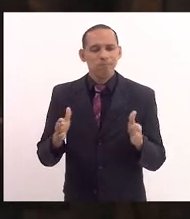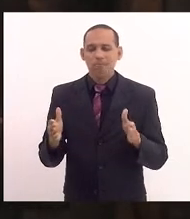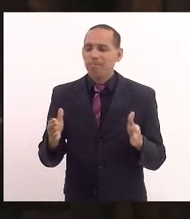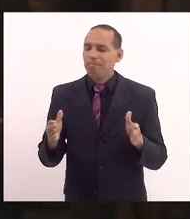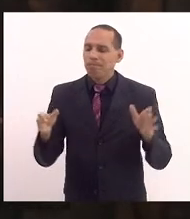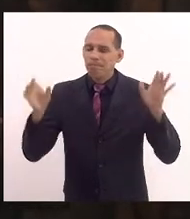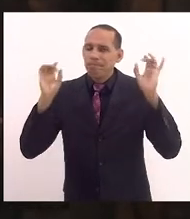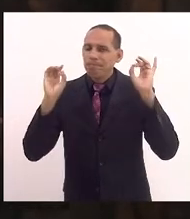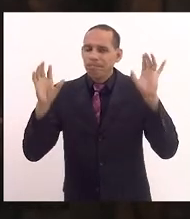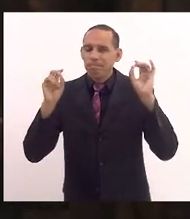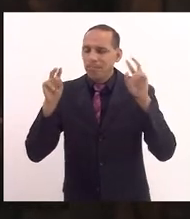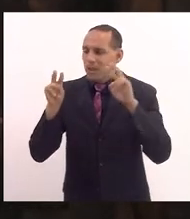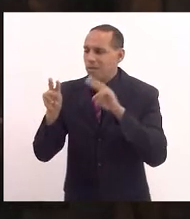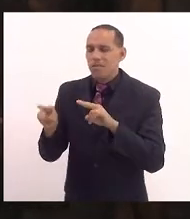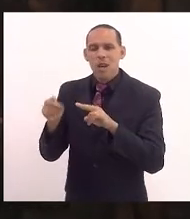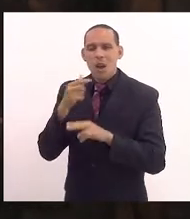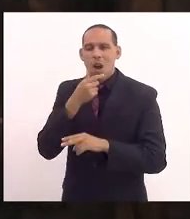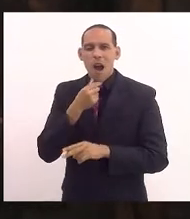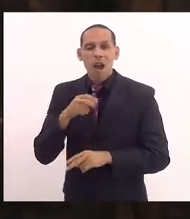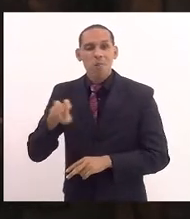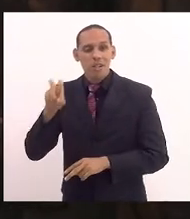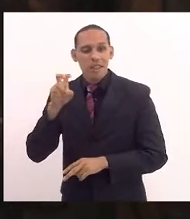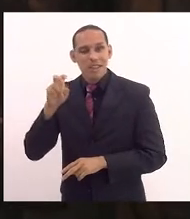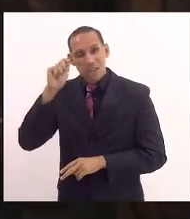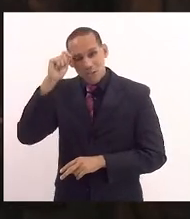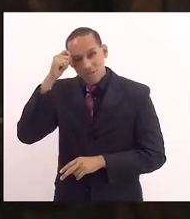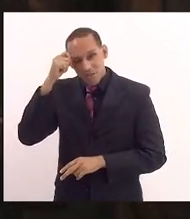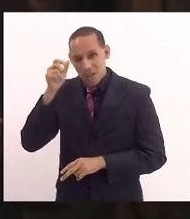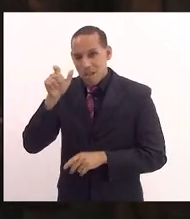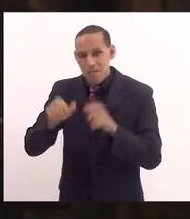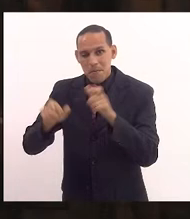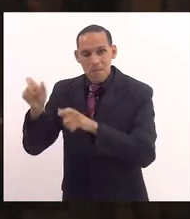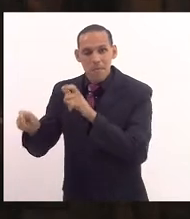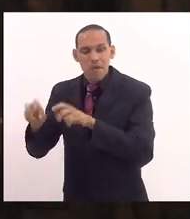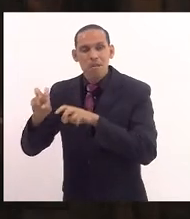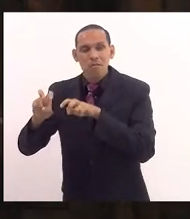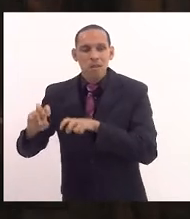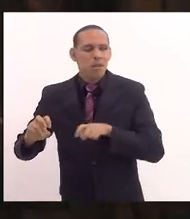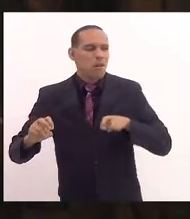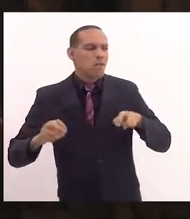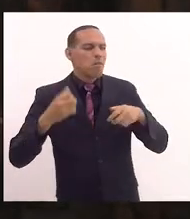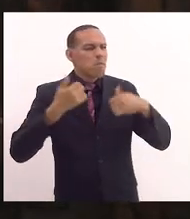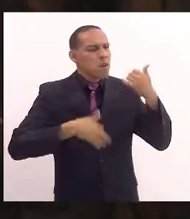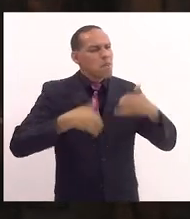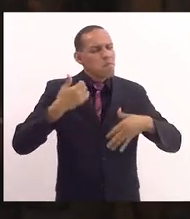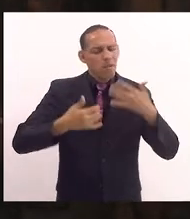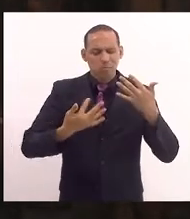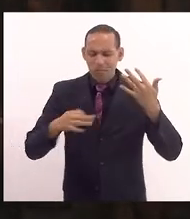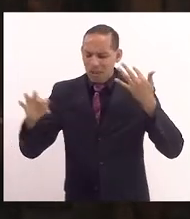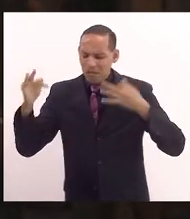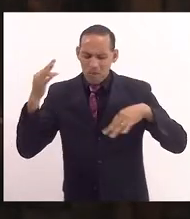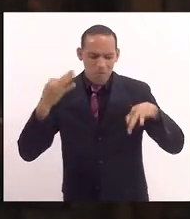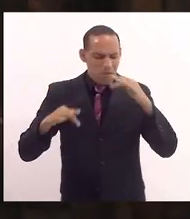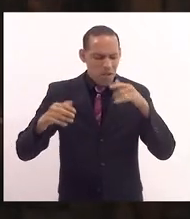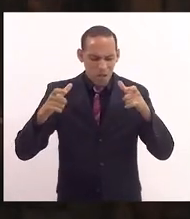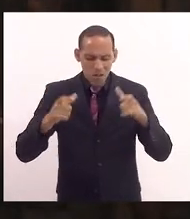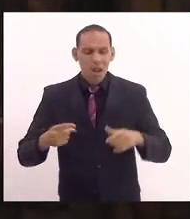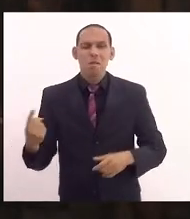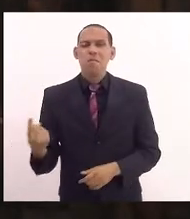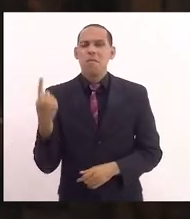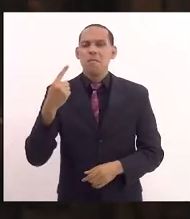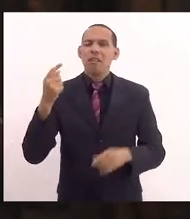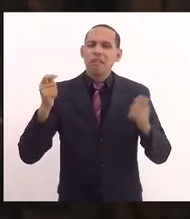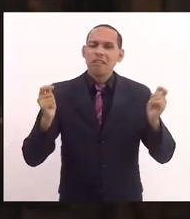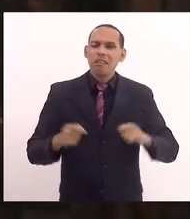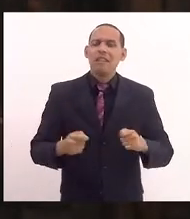precioso, ver 5 homens negros sentados numa sala, falando sobre as suas dores, falando que aquele era o primeiro lugar que eles se